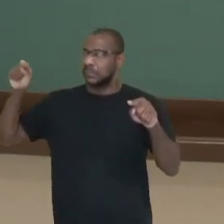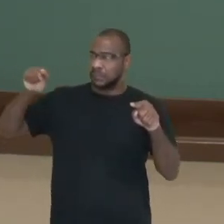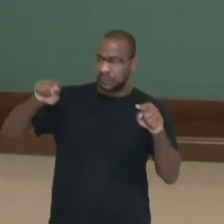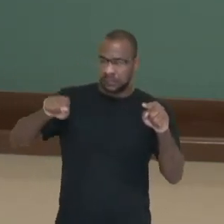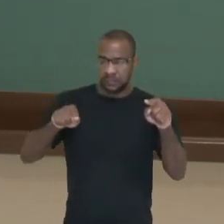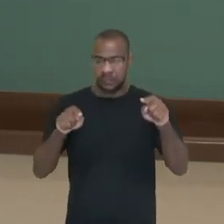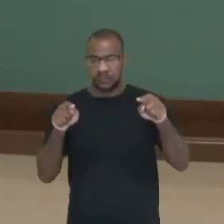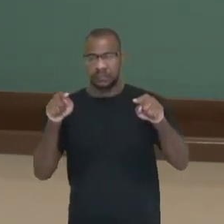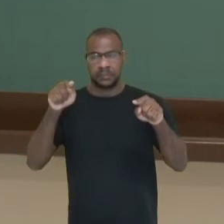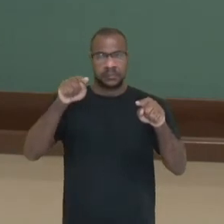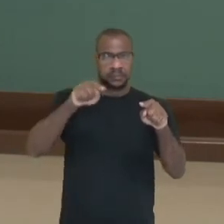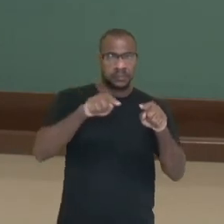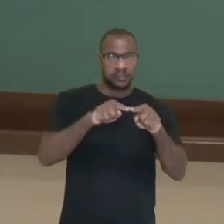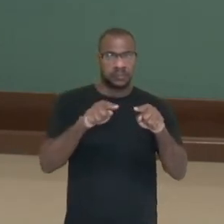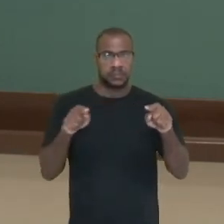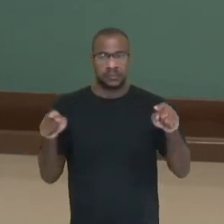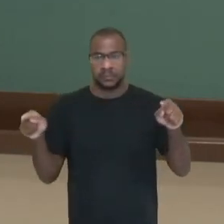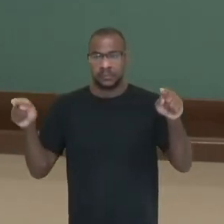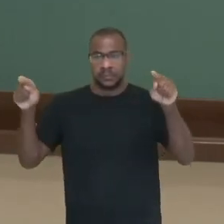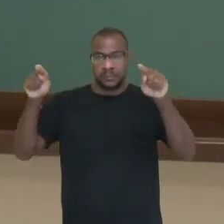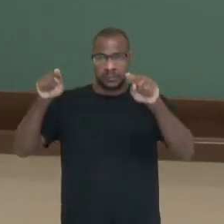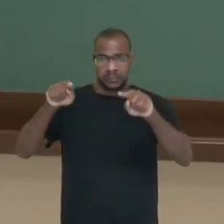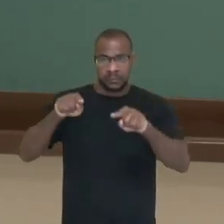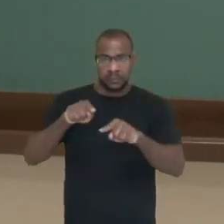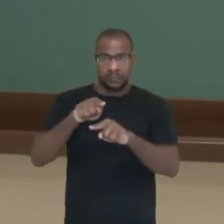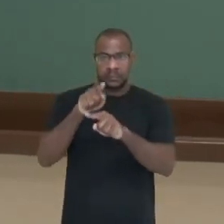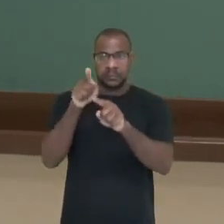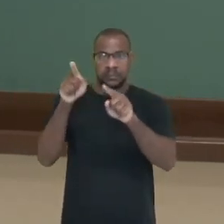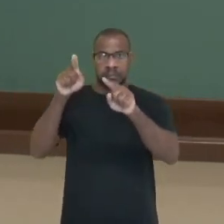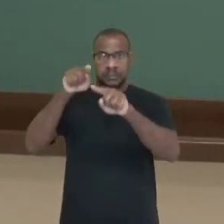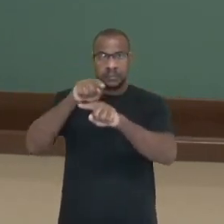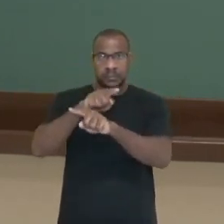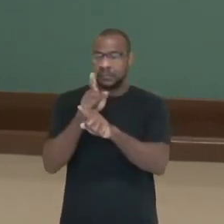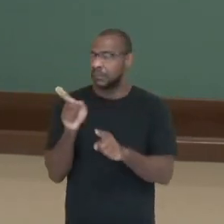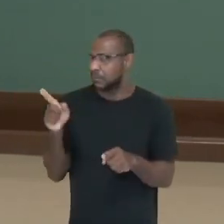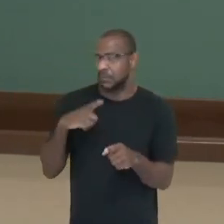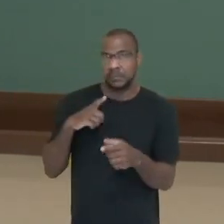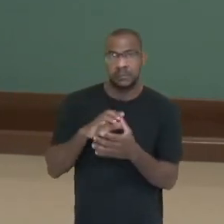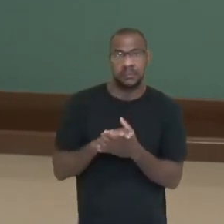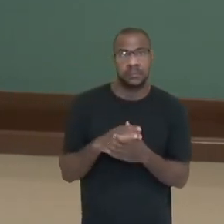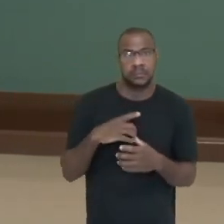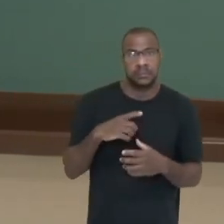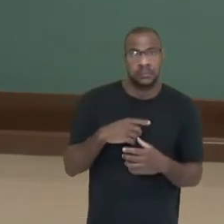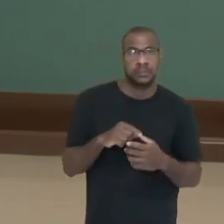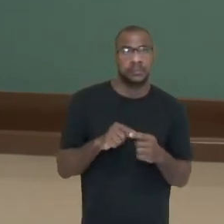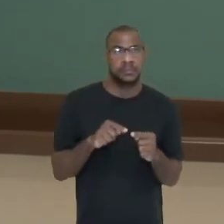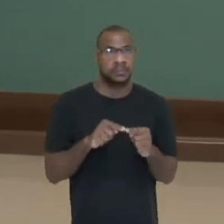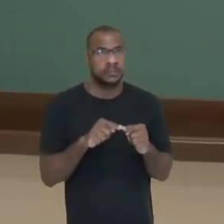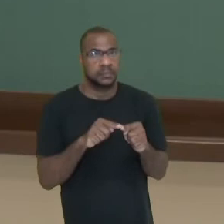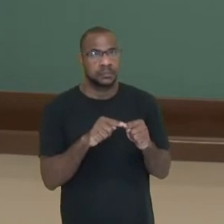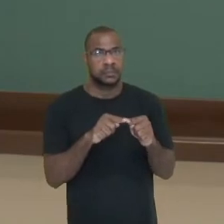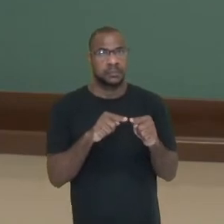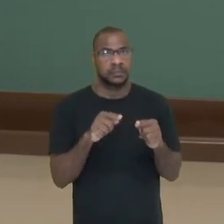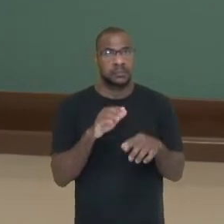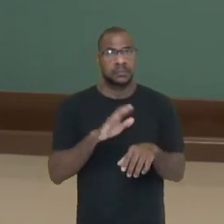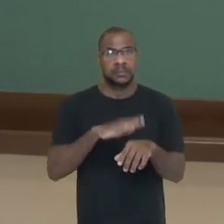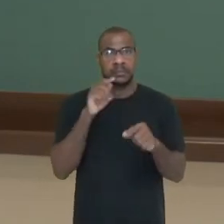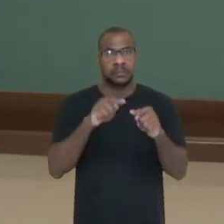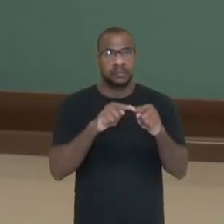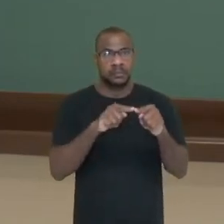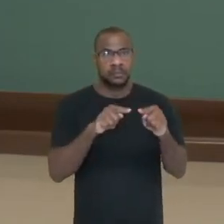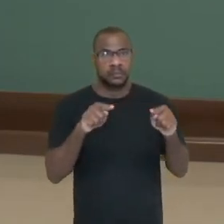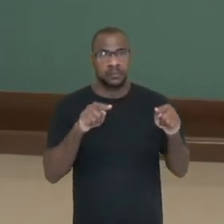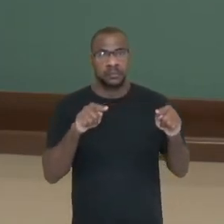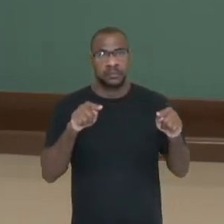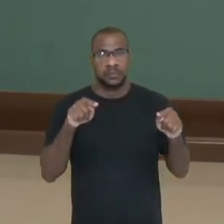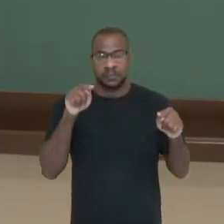uma sobreposição. Aonde você tem maior vibração é onde você tem a crista e o vale. Nos nós